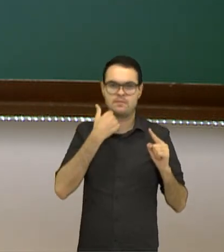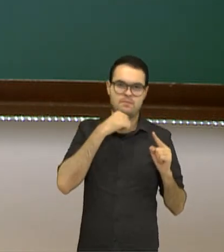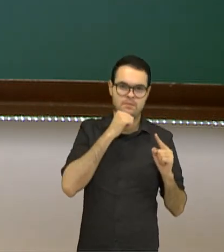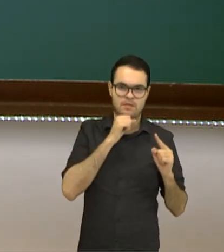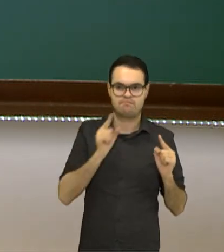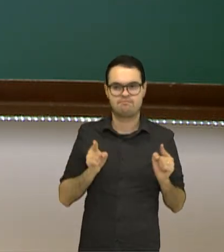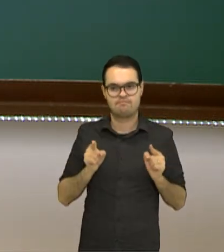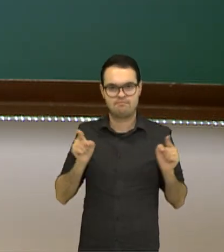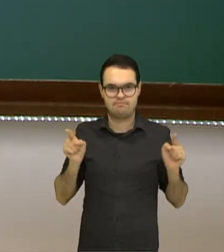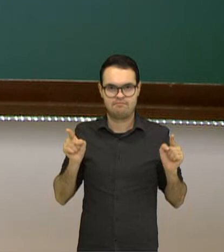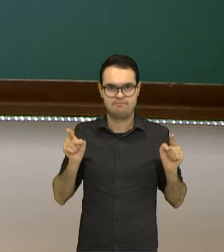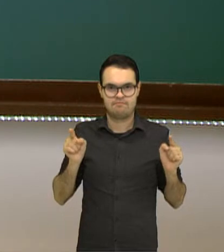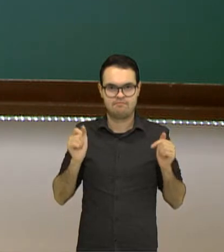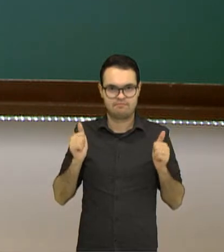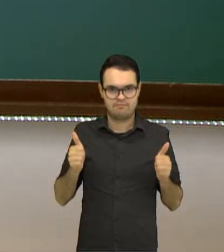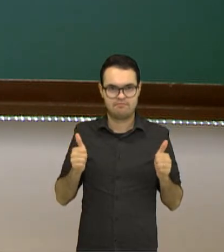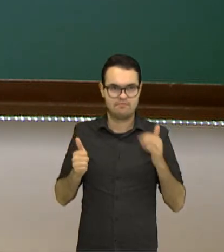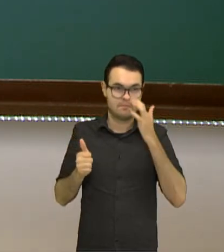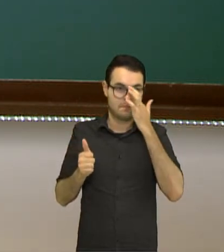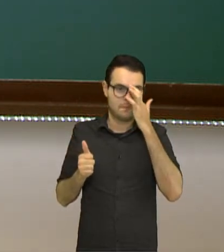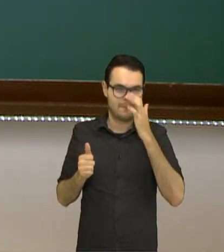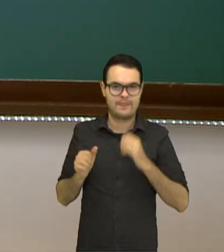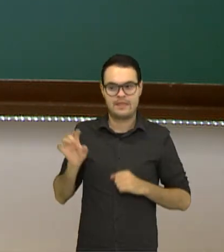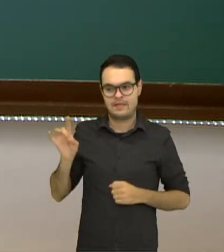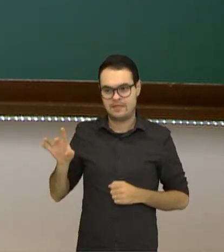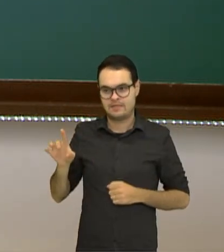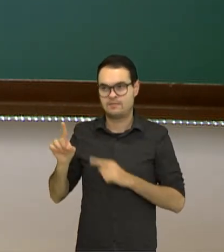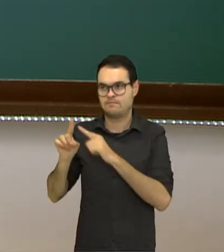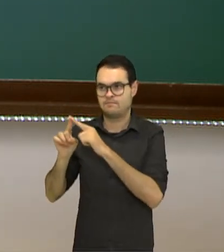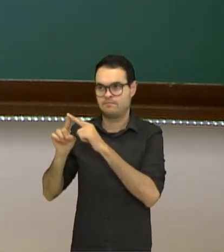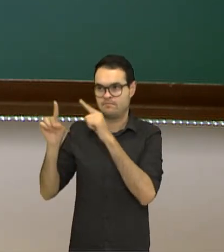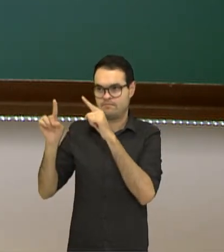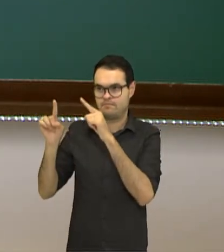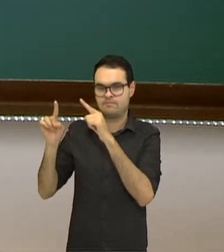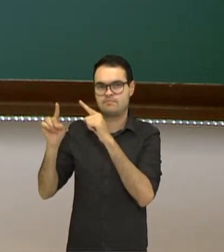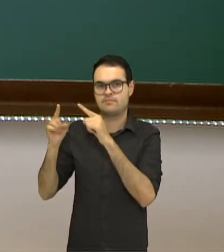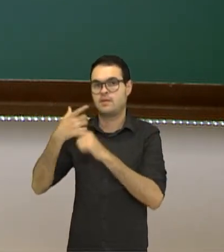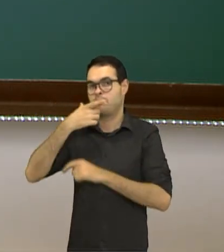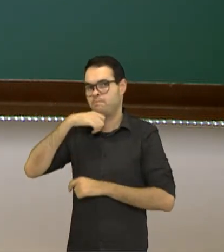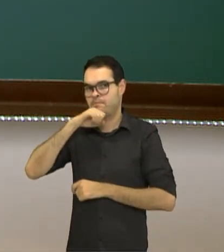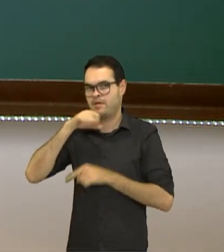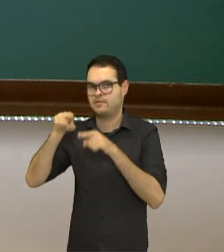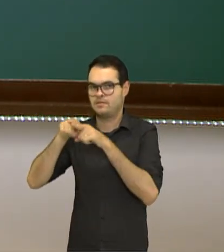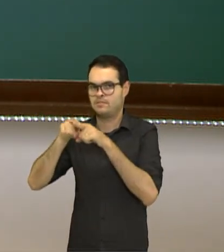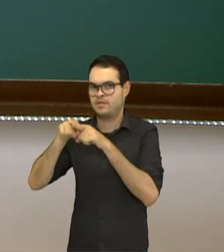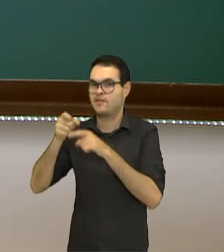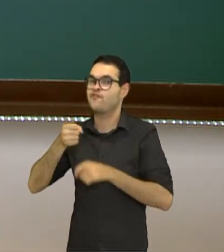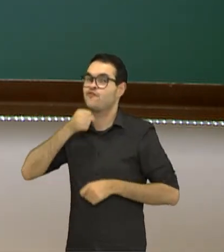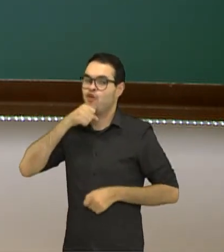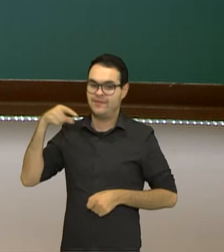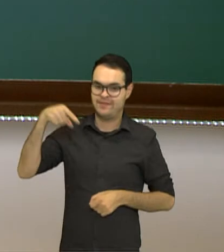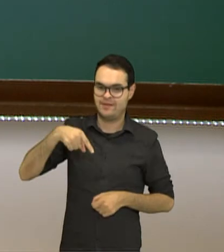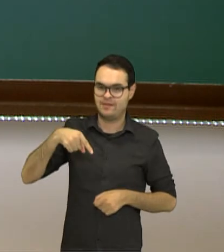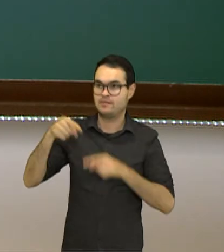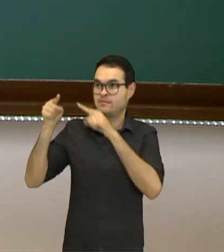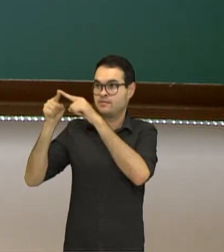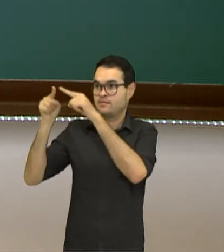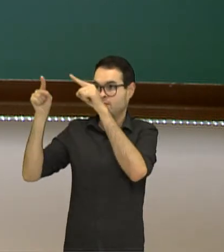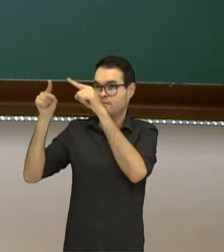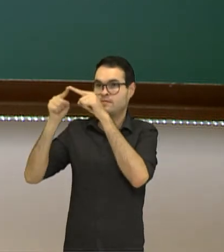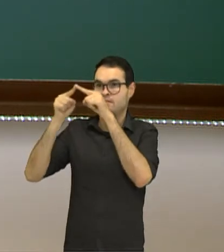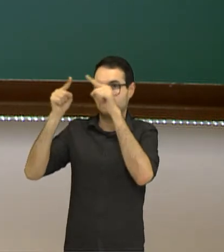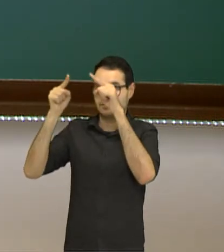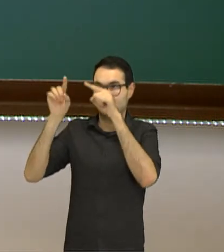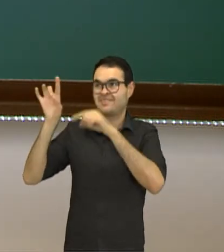dois pais dela, certo? Cada pai tem os seus referentes pais, e cada que são os avós